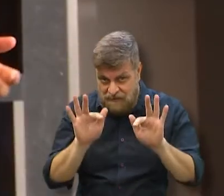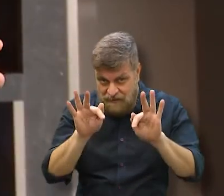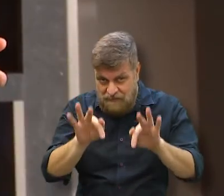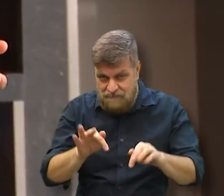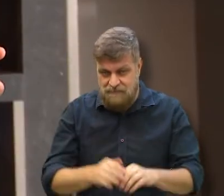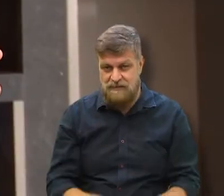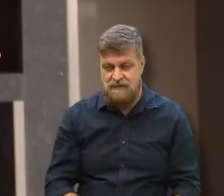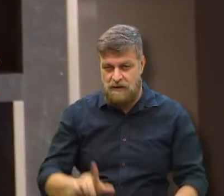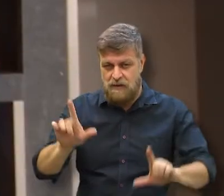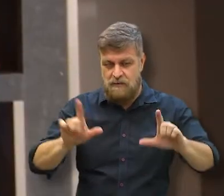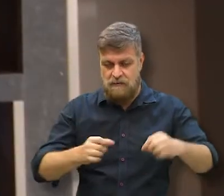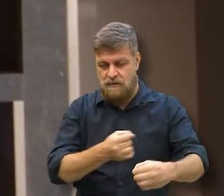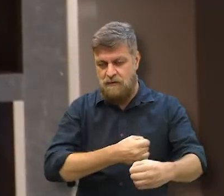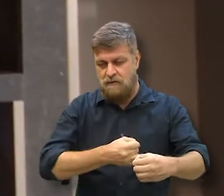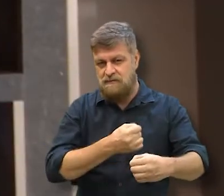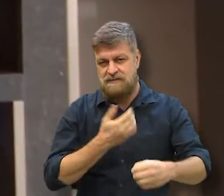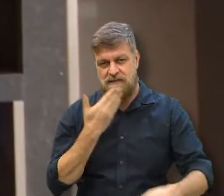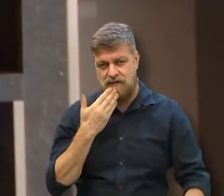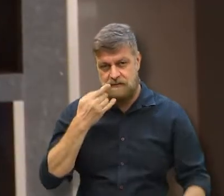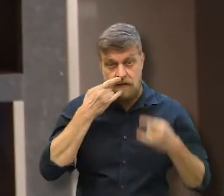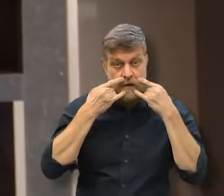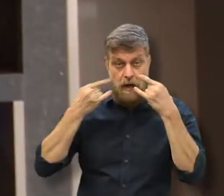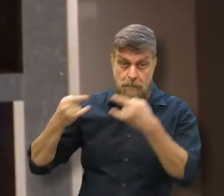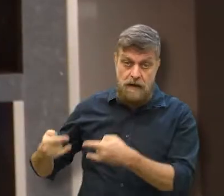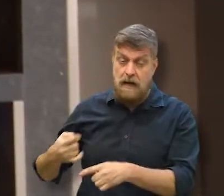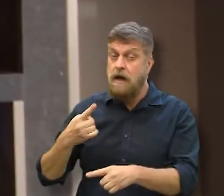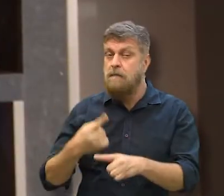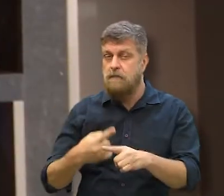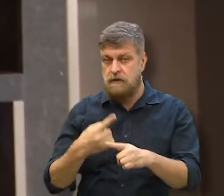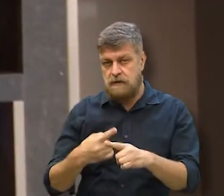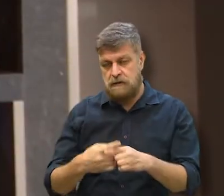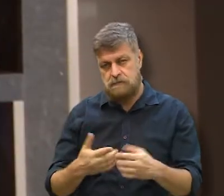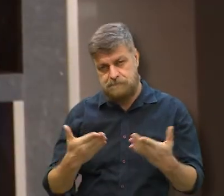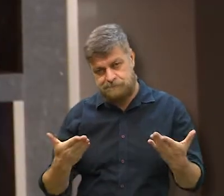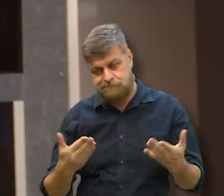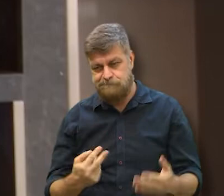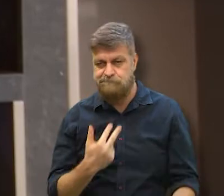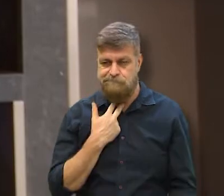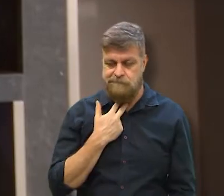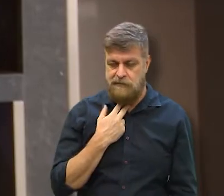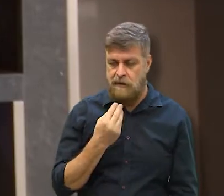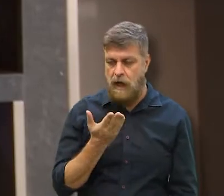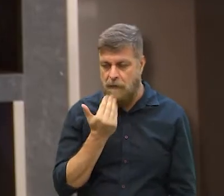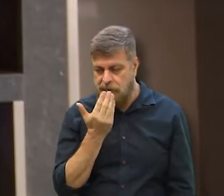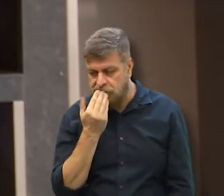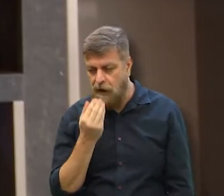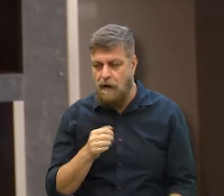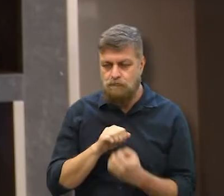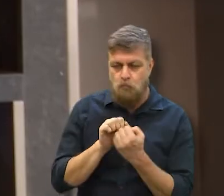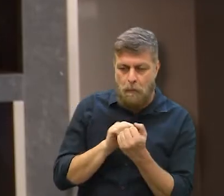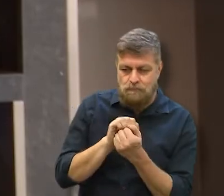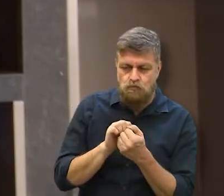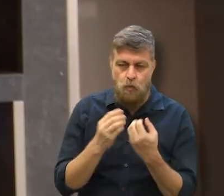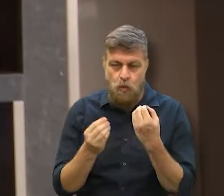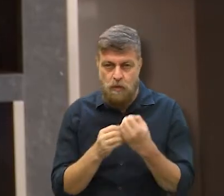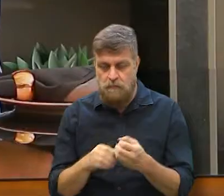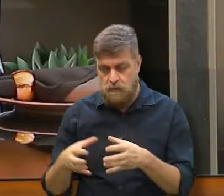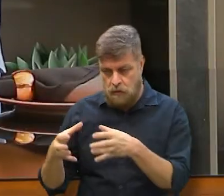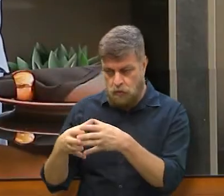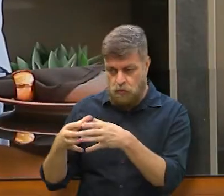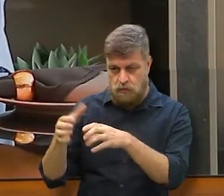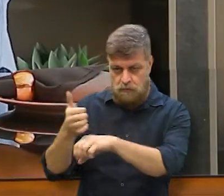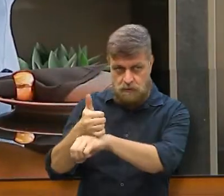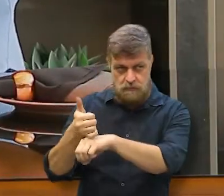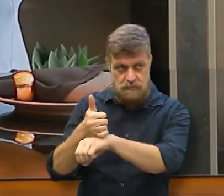Reta final aqui do Cozinha Fácil. Gente, eu estou sem máscara neste momento, porque, claro, não dá para experimentar, né? Mas a